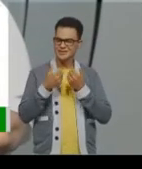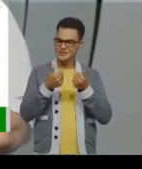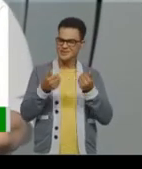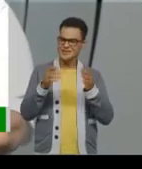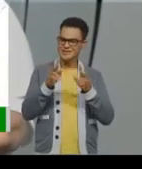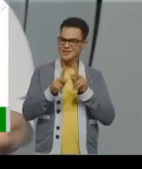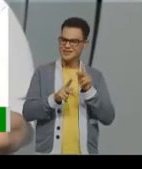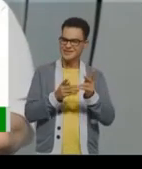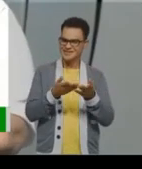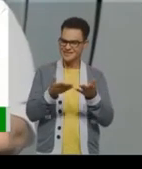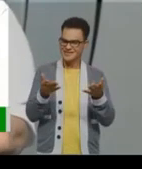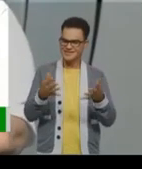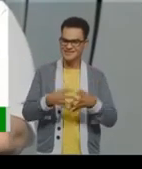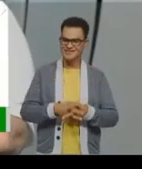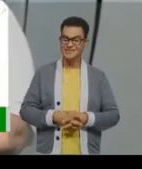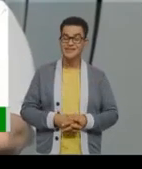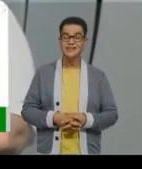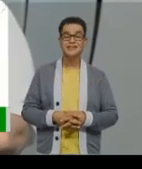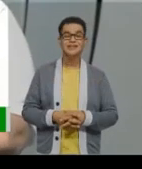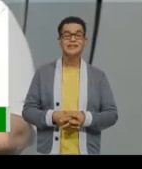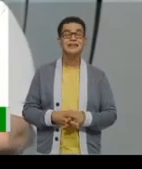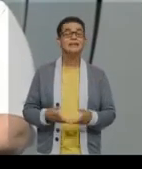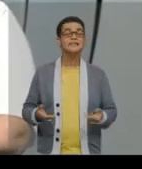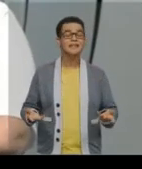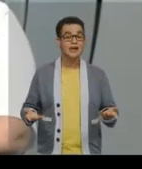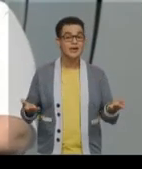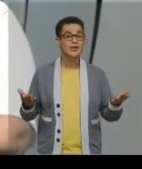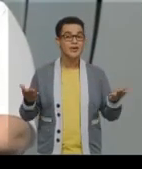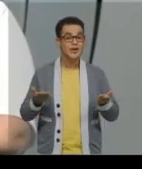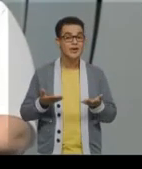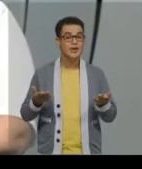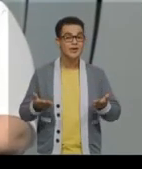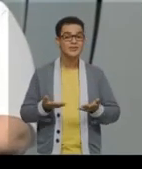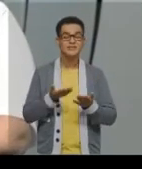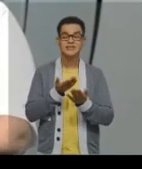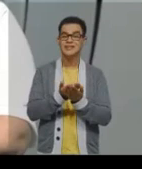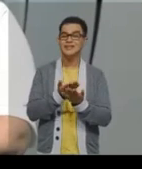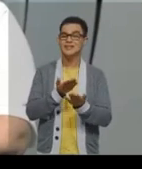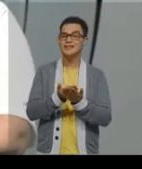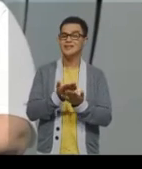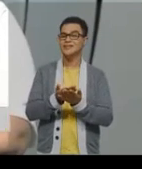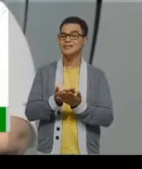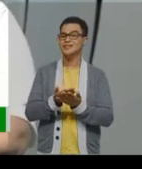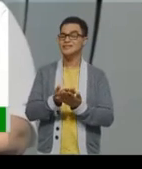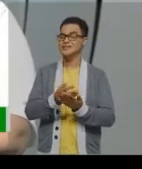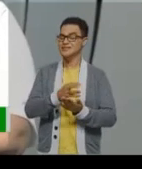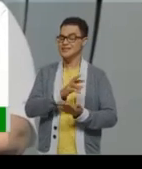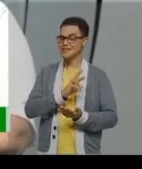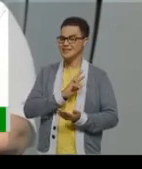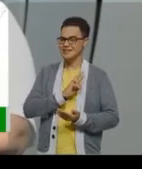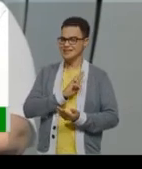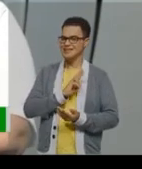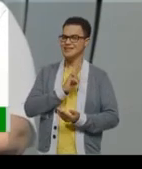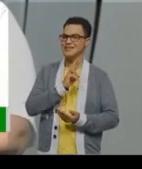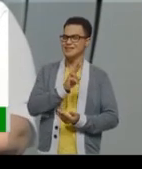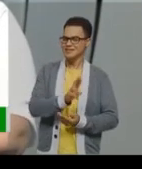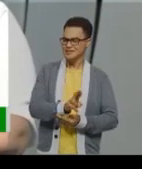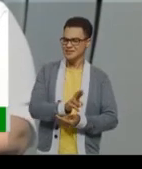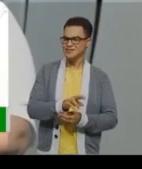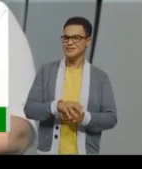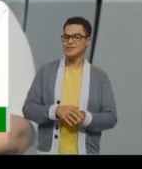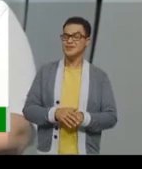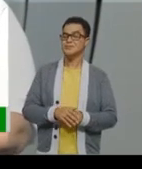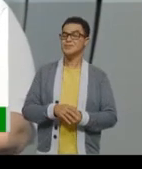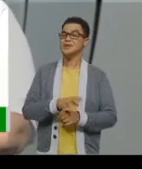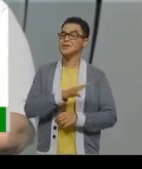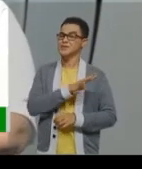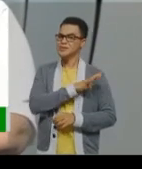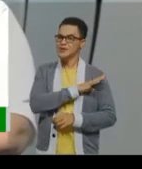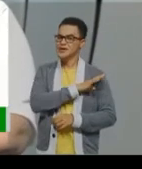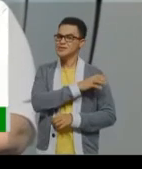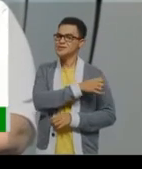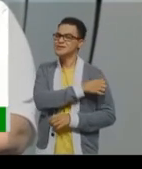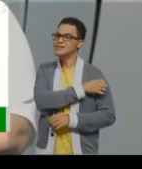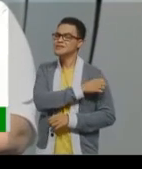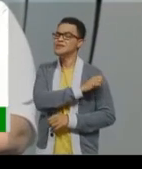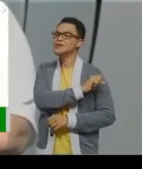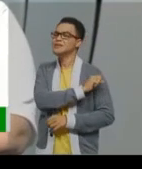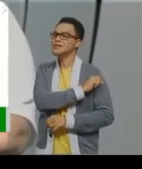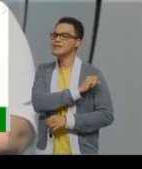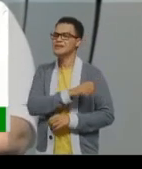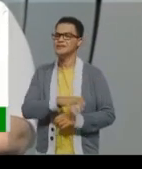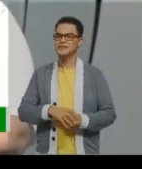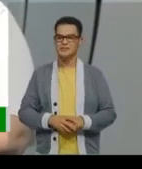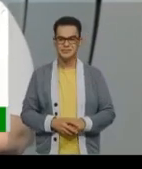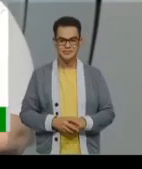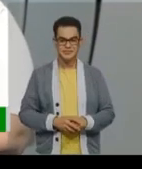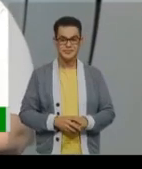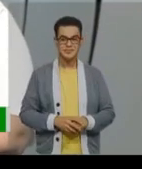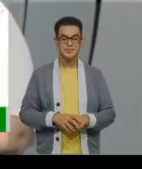pessoal? Hoje nós tivemos aulas de ensino religioso para o 4º, 6º e 8º ano, em que foram tratados